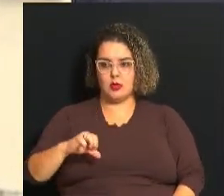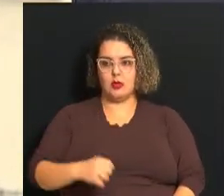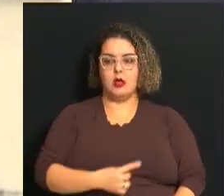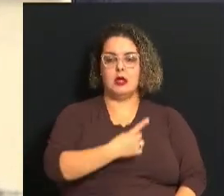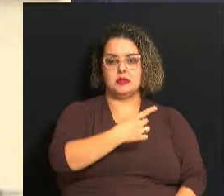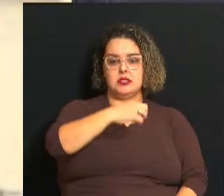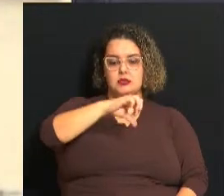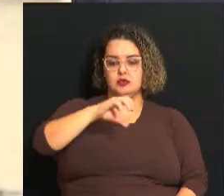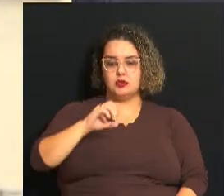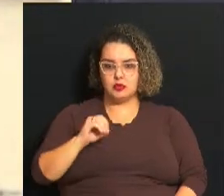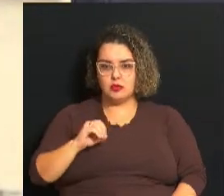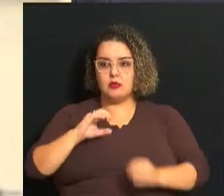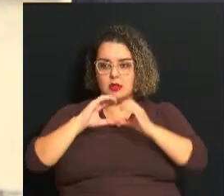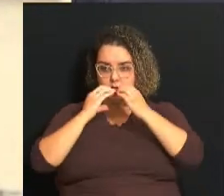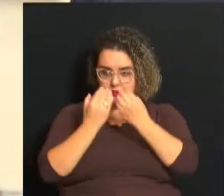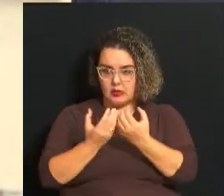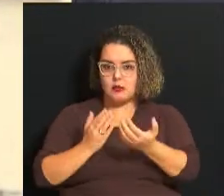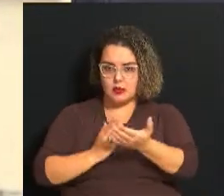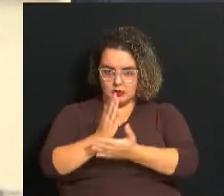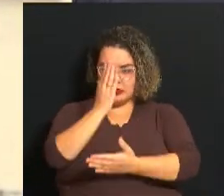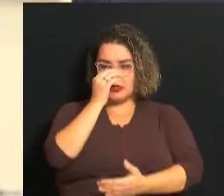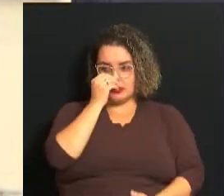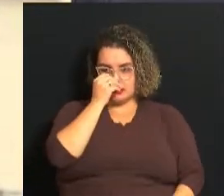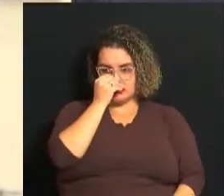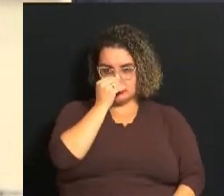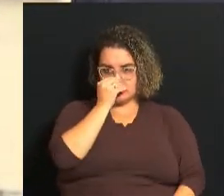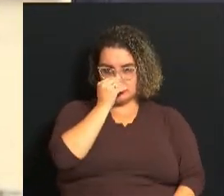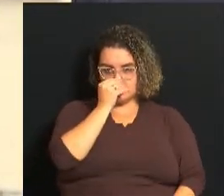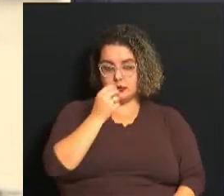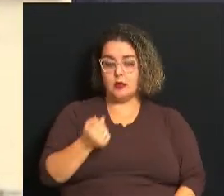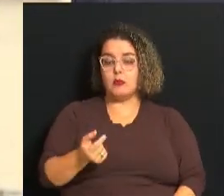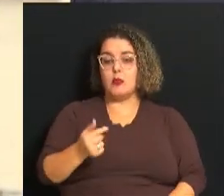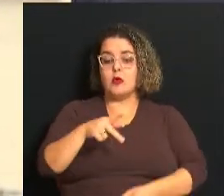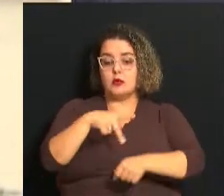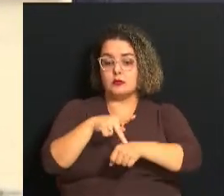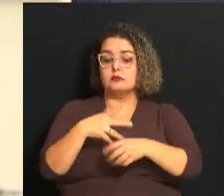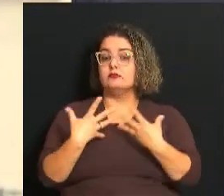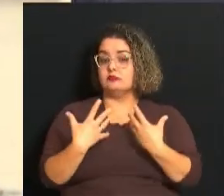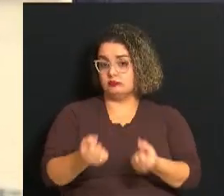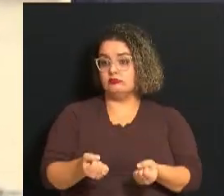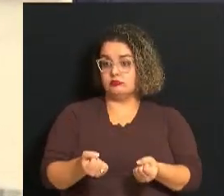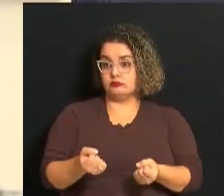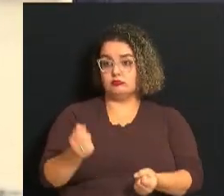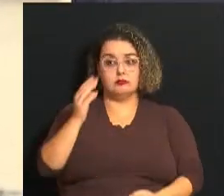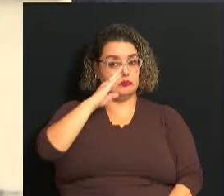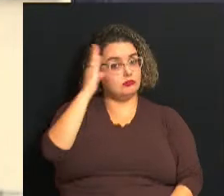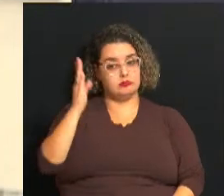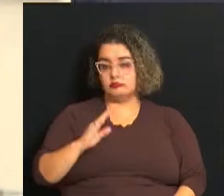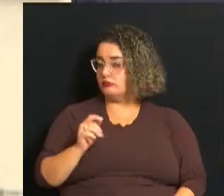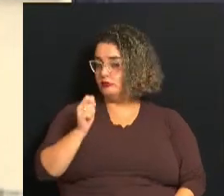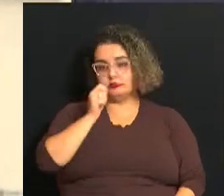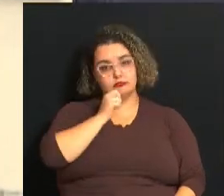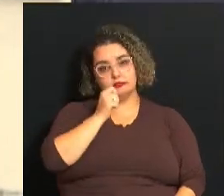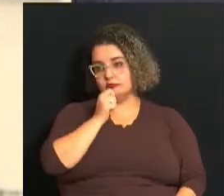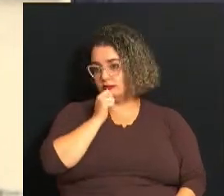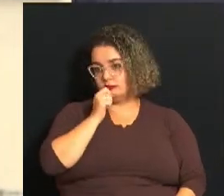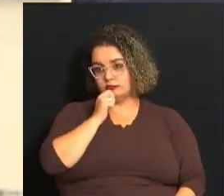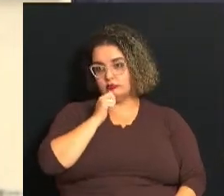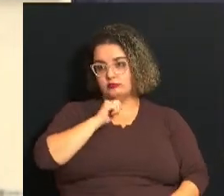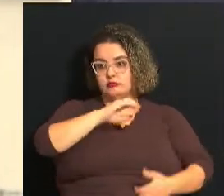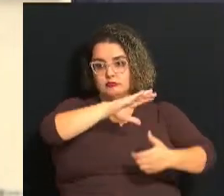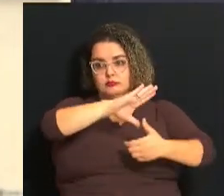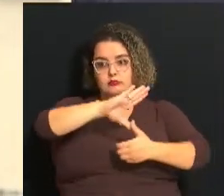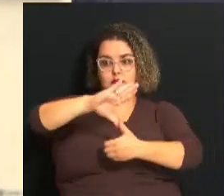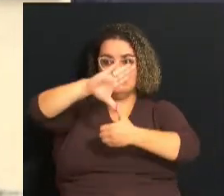da IP que até agora Poucos países do mundo são signatários né o Brasil ainda não é aqui na América do Sul